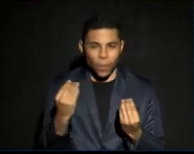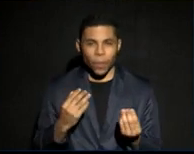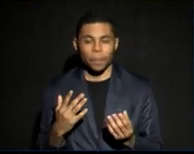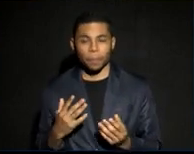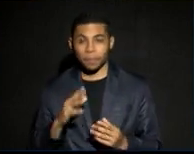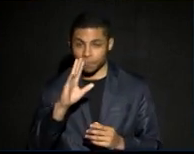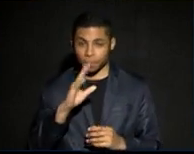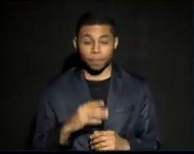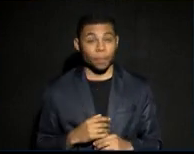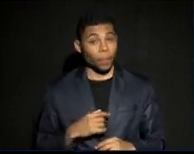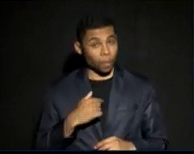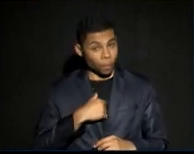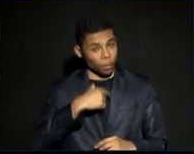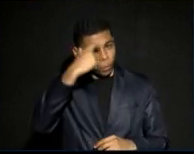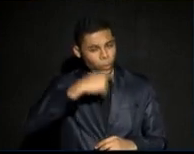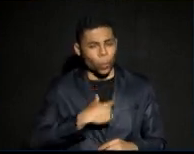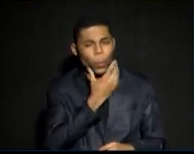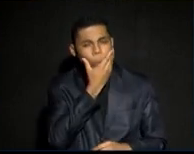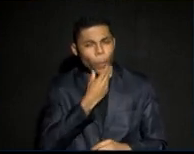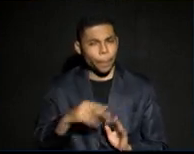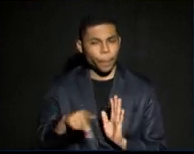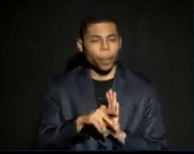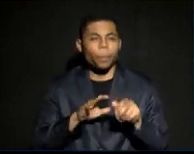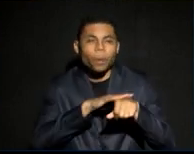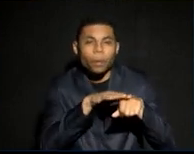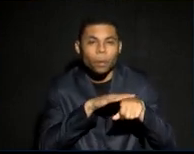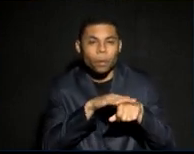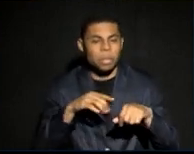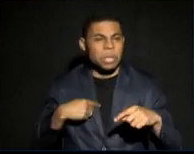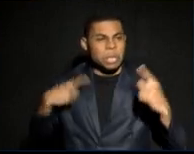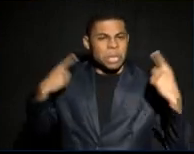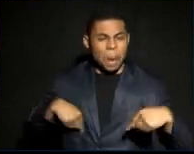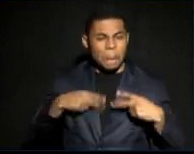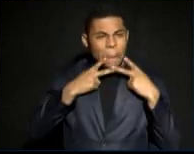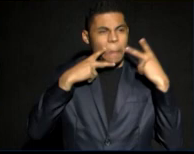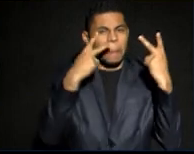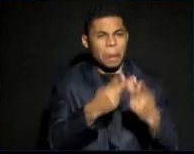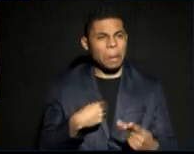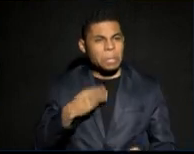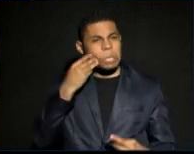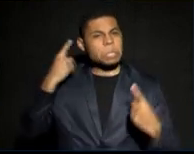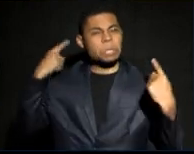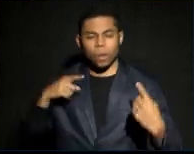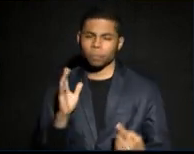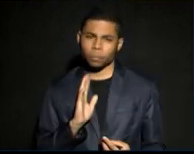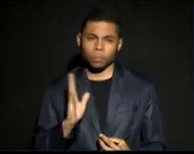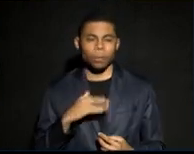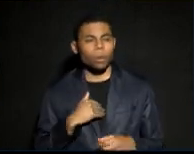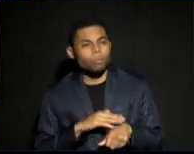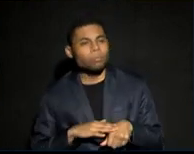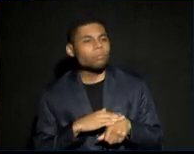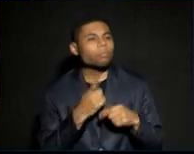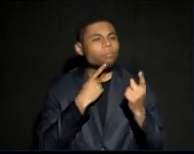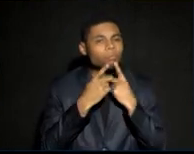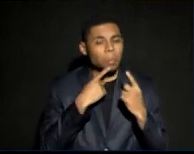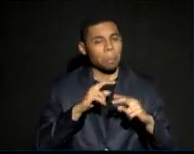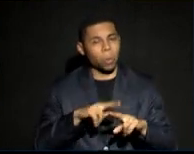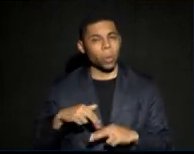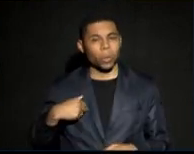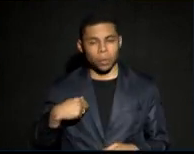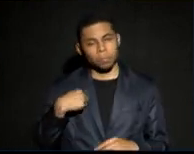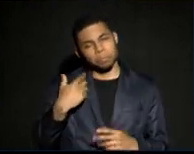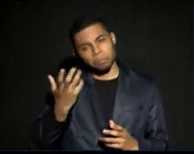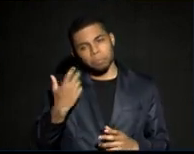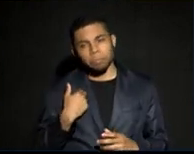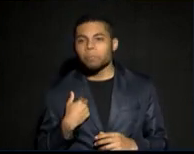sempre um homem do Diálogo sempre foi um Construtor e não Gladiador na política né sempre foi um conciliador por isso energia